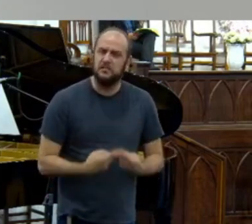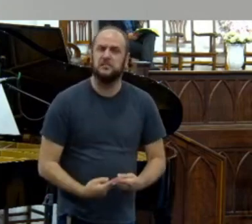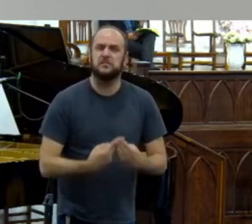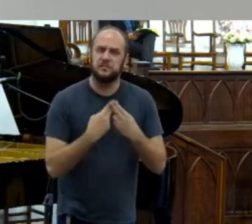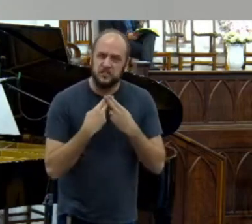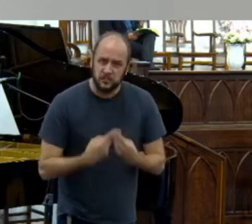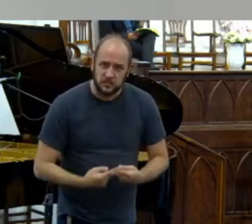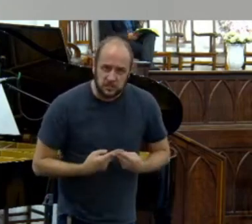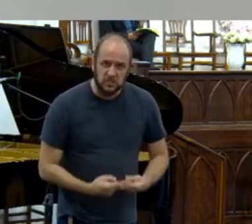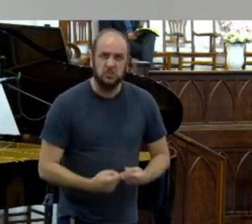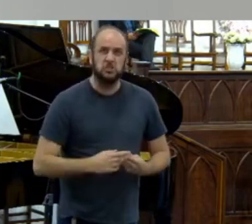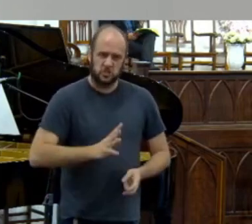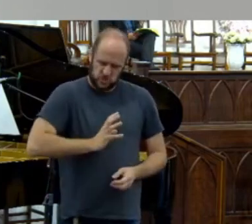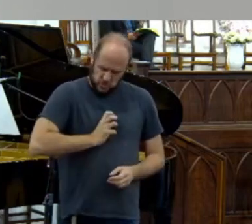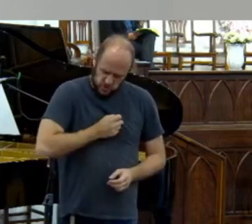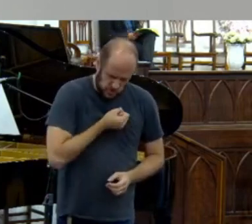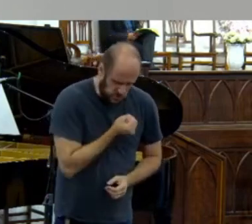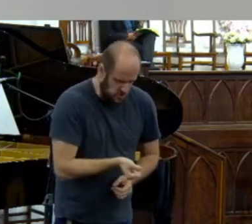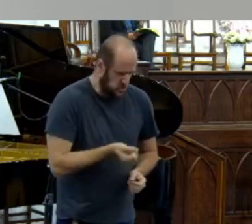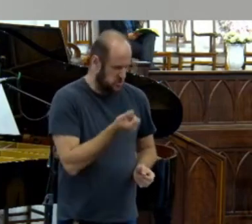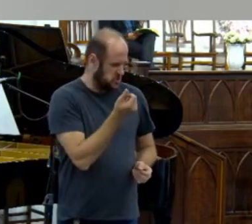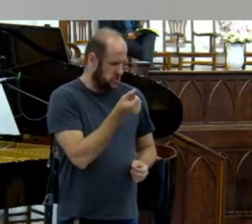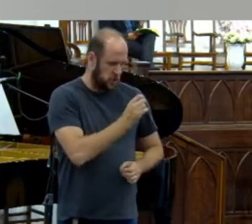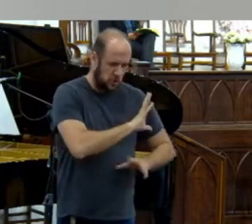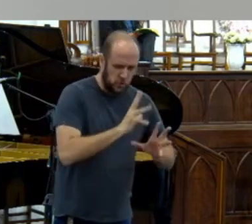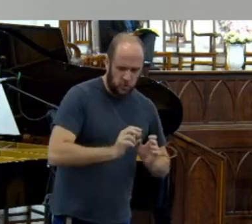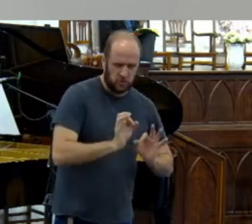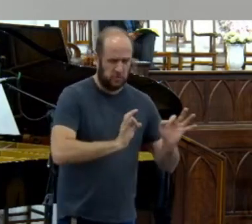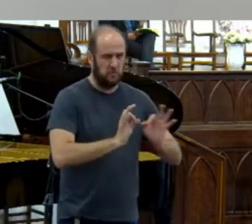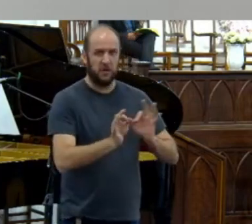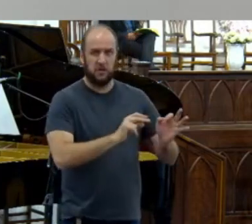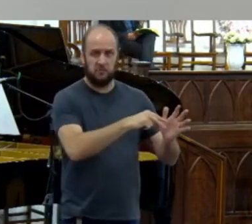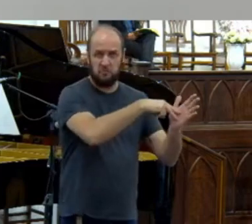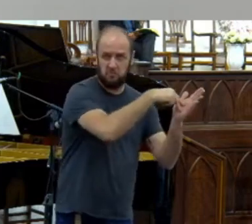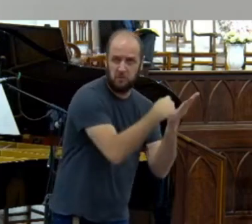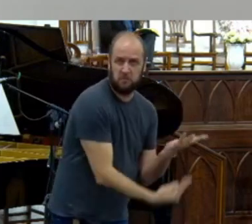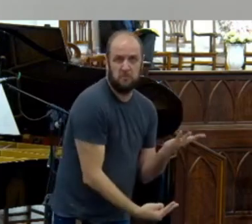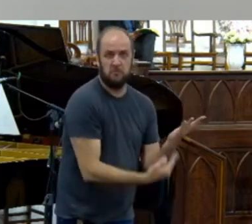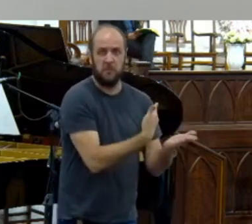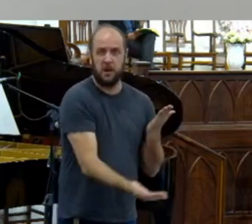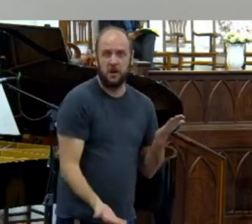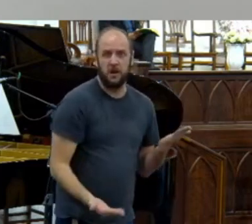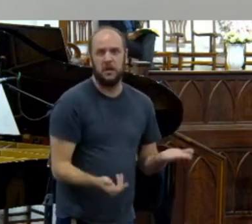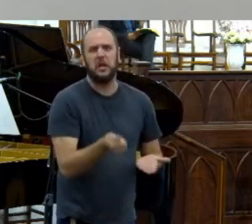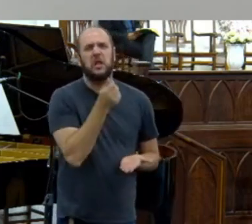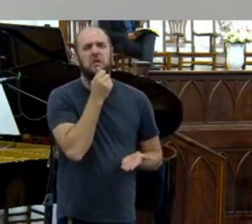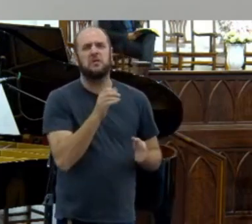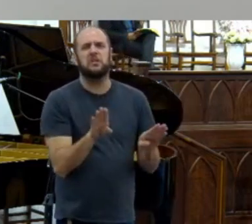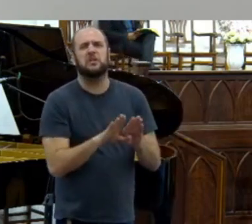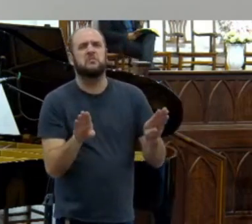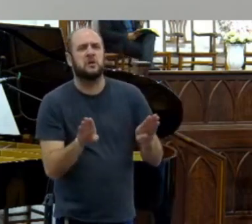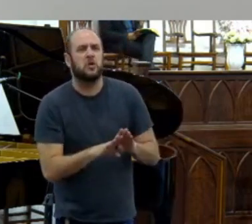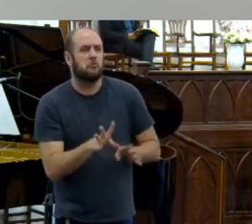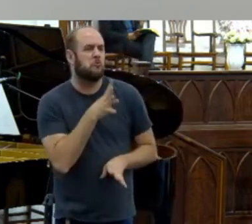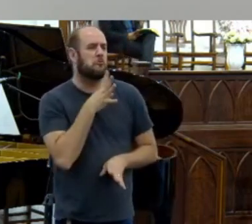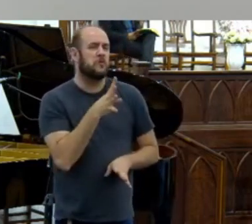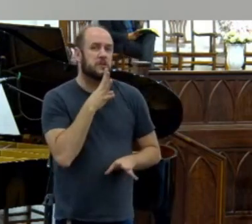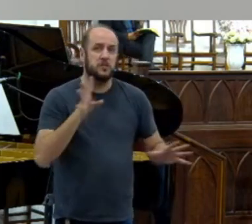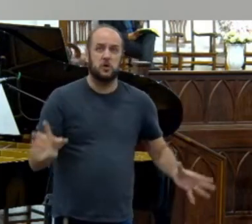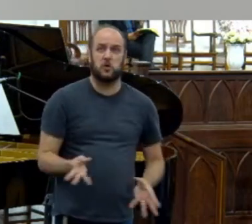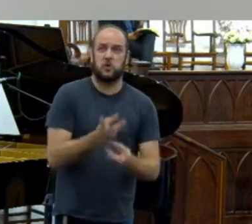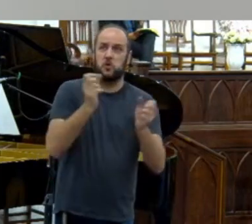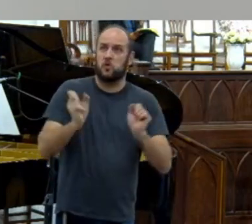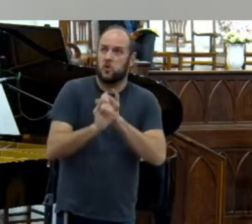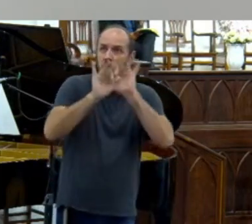os vasos de ira preparados para a perdição, a fim de que também desse a conhecer as riquezas da sua glória